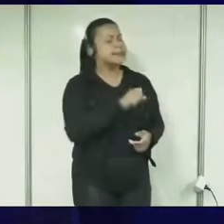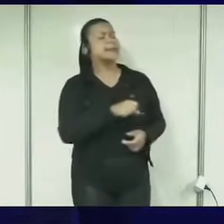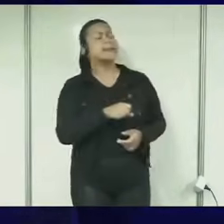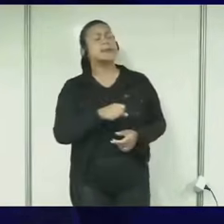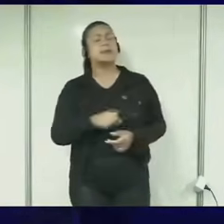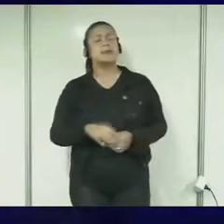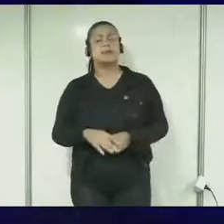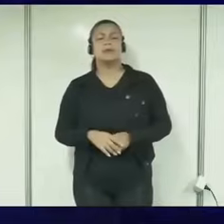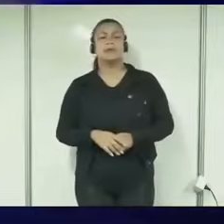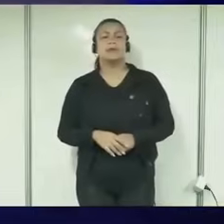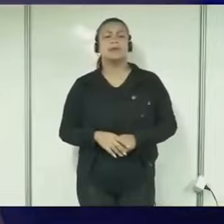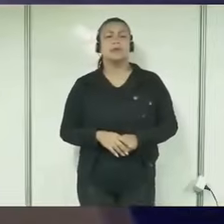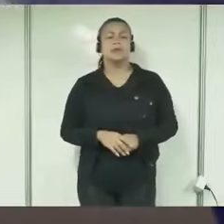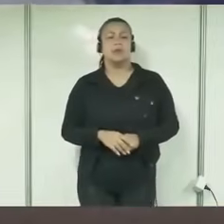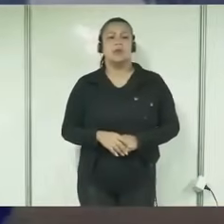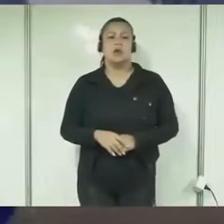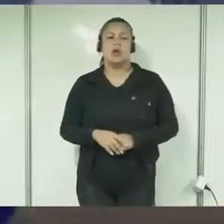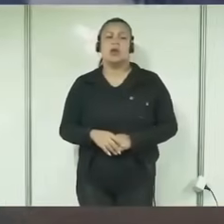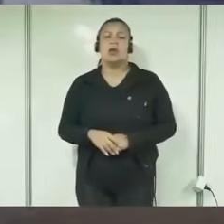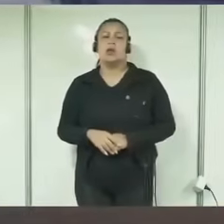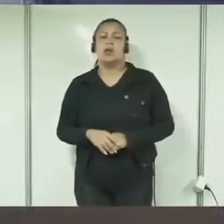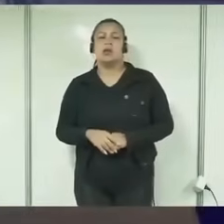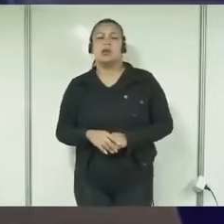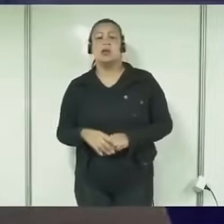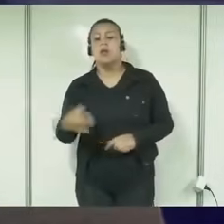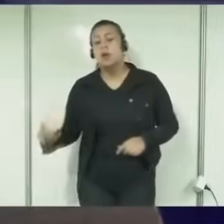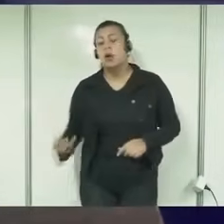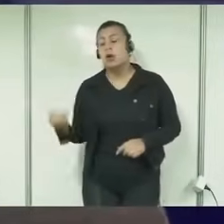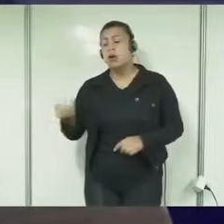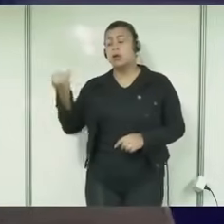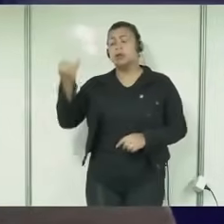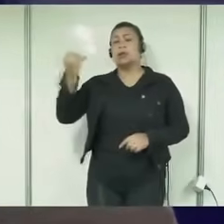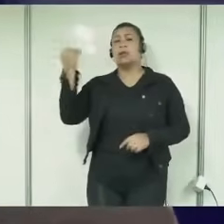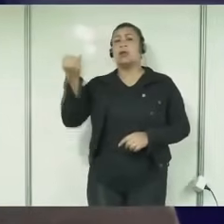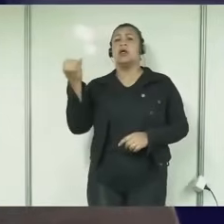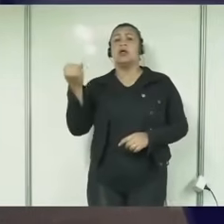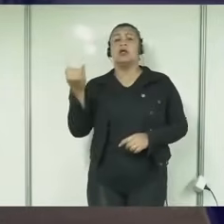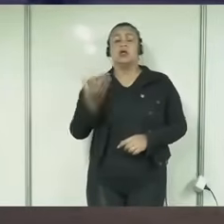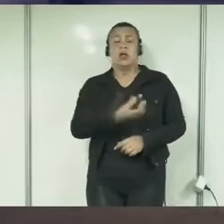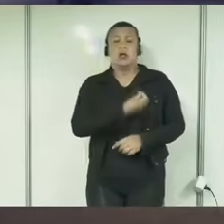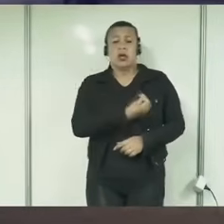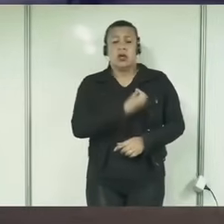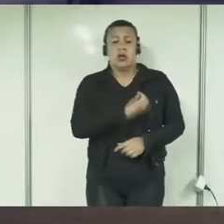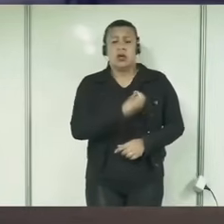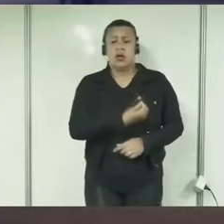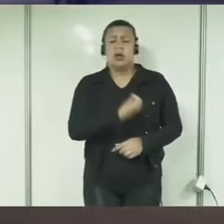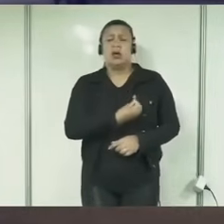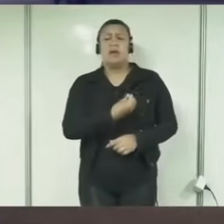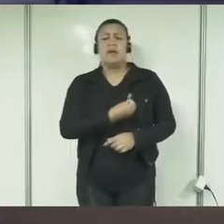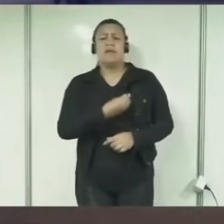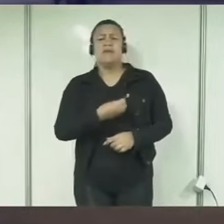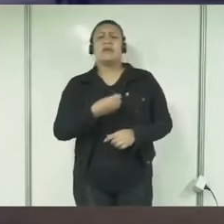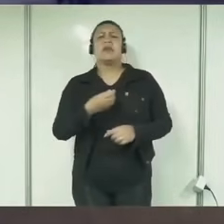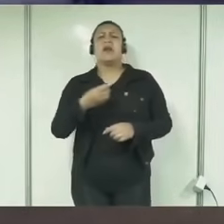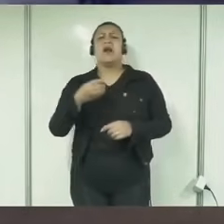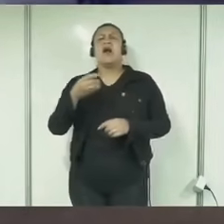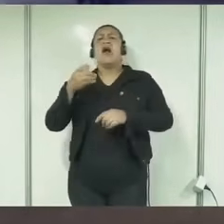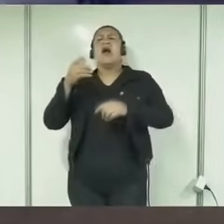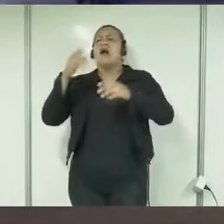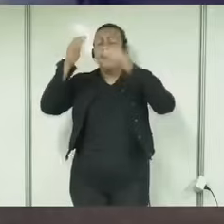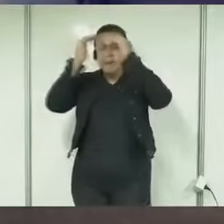Por isso, uma das coisas importantes da vida é fazer a gestão dos pensamentos. Quando se fala em gestão da